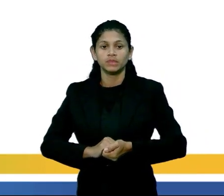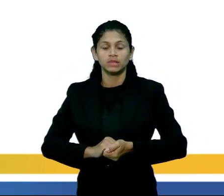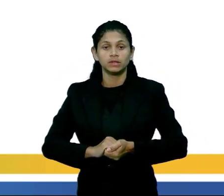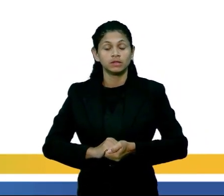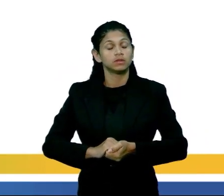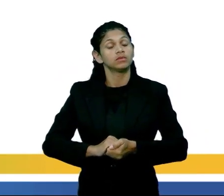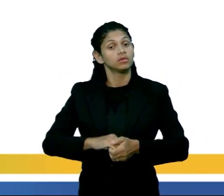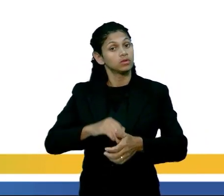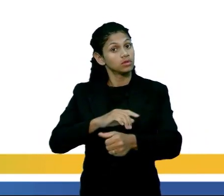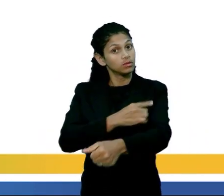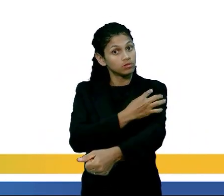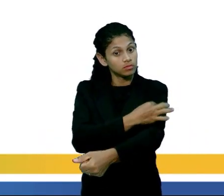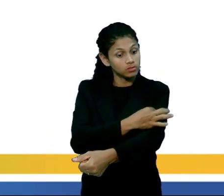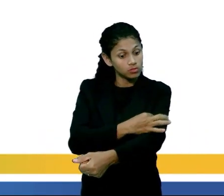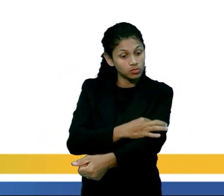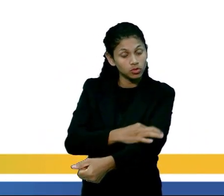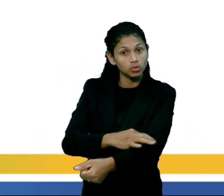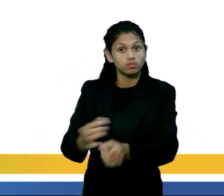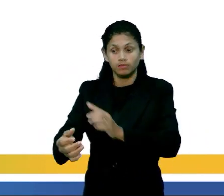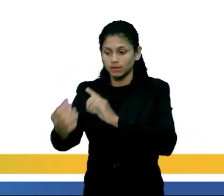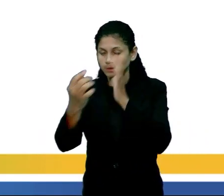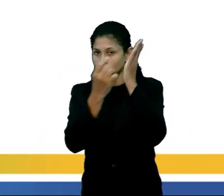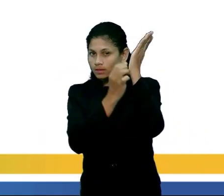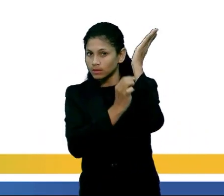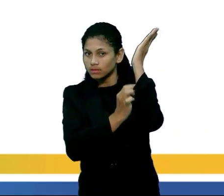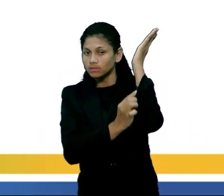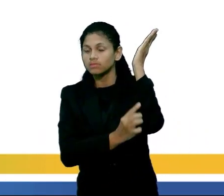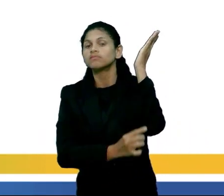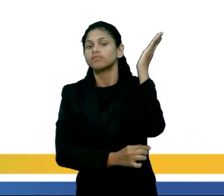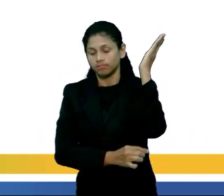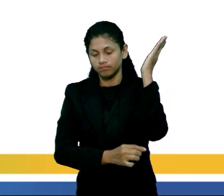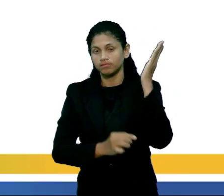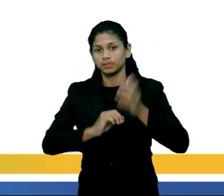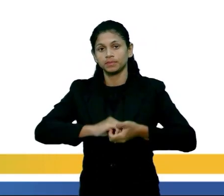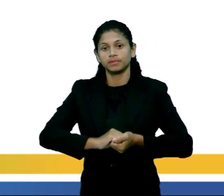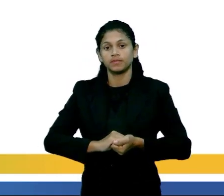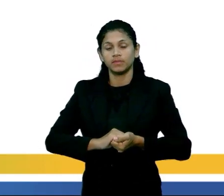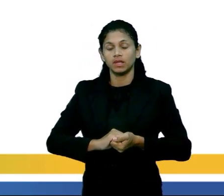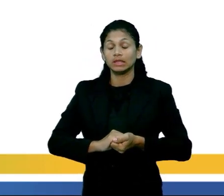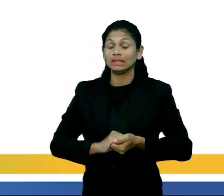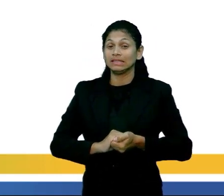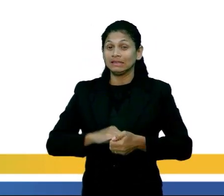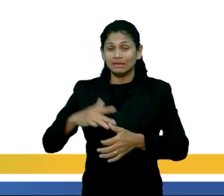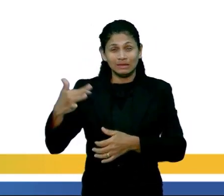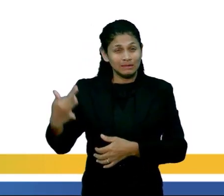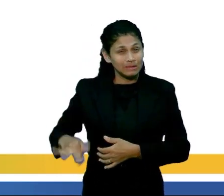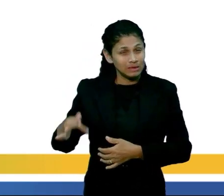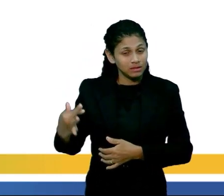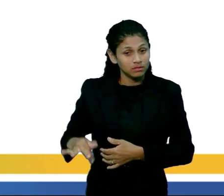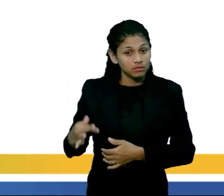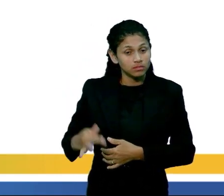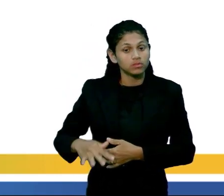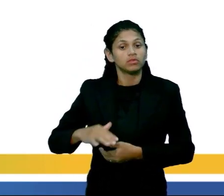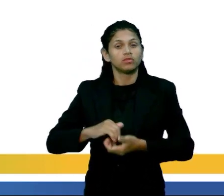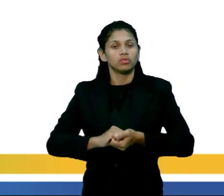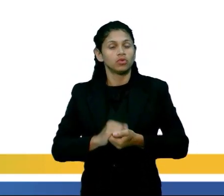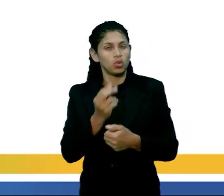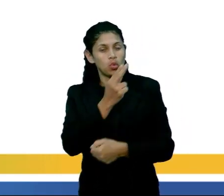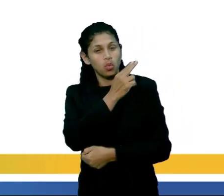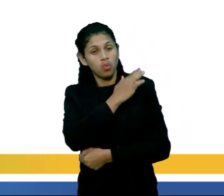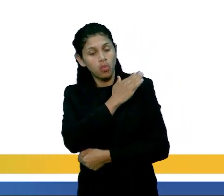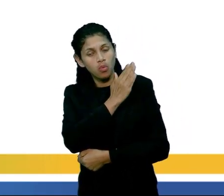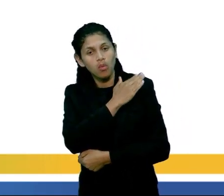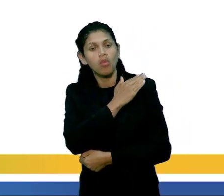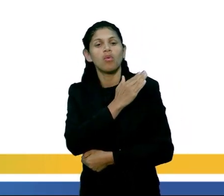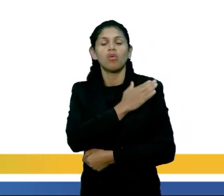moles, ligamentos, tendões e também musculaturas, gerando normalmente dores em regiões e inserções como o ombro,